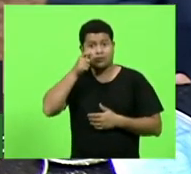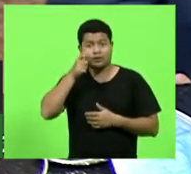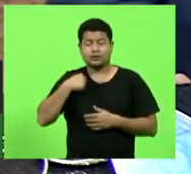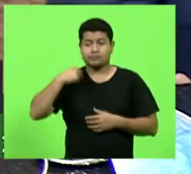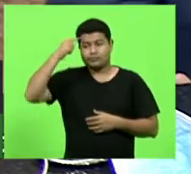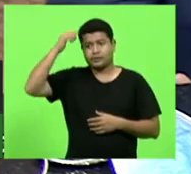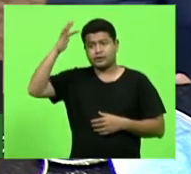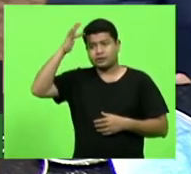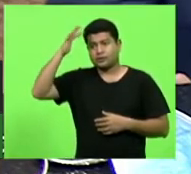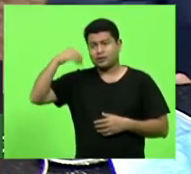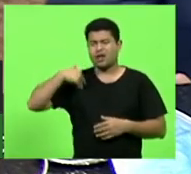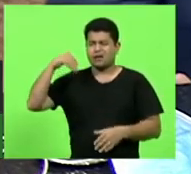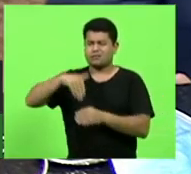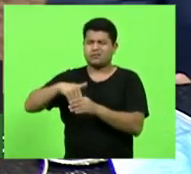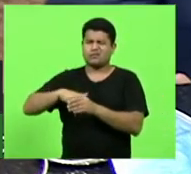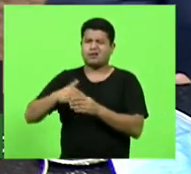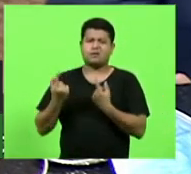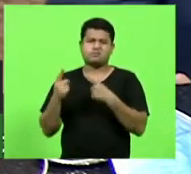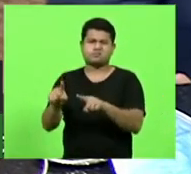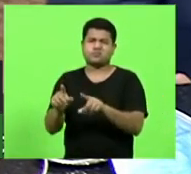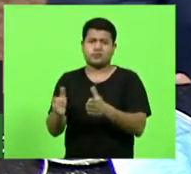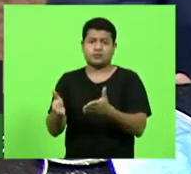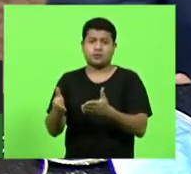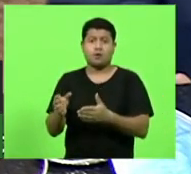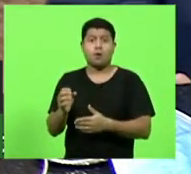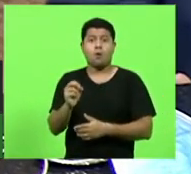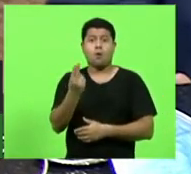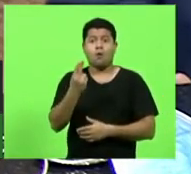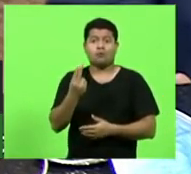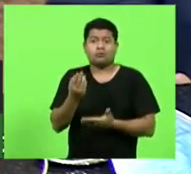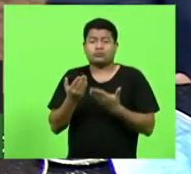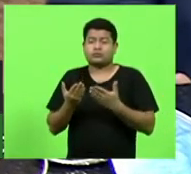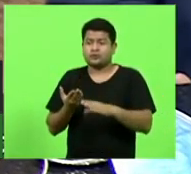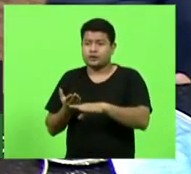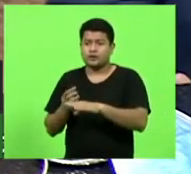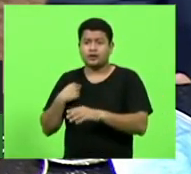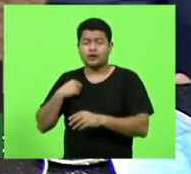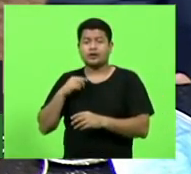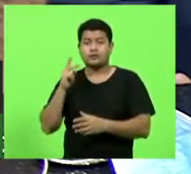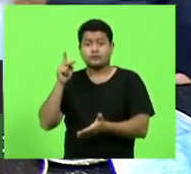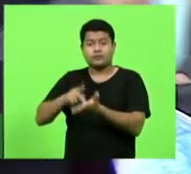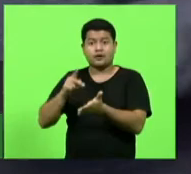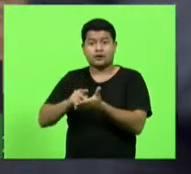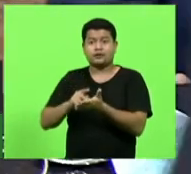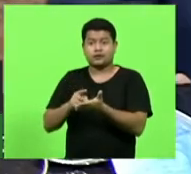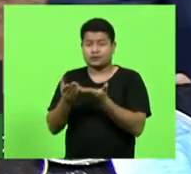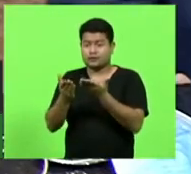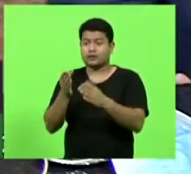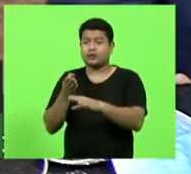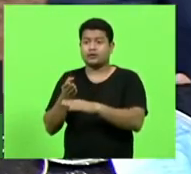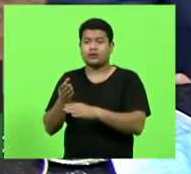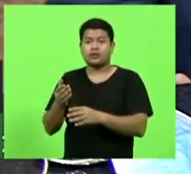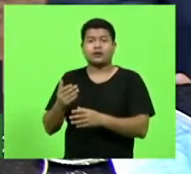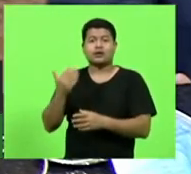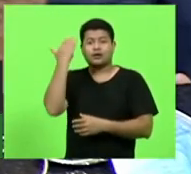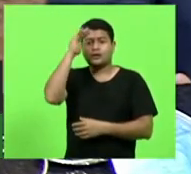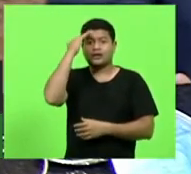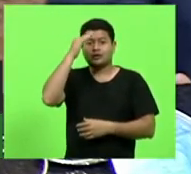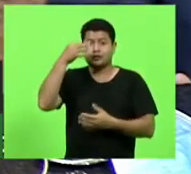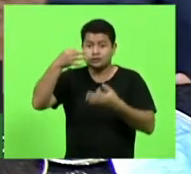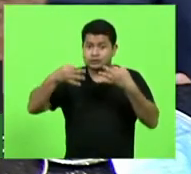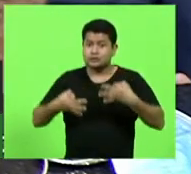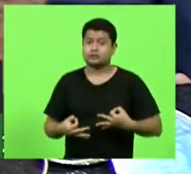não teve o mínimo de sensibilidade para ir atrás dos fatos, vai estar cometendo